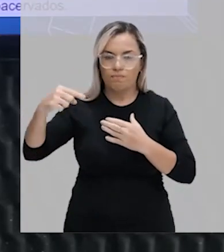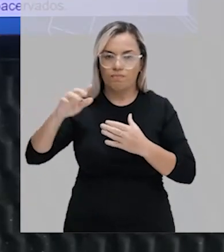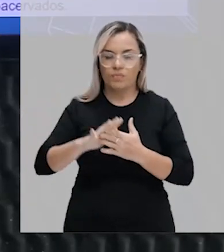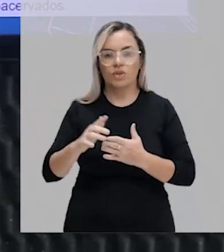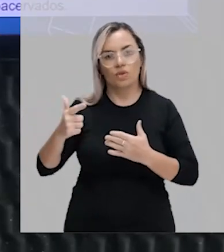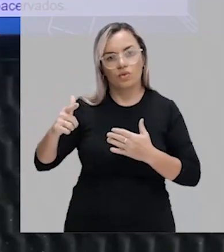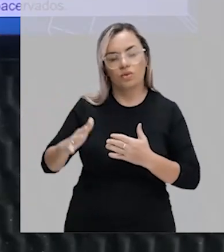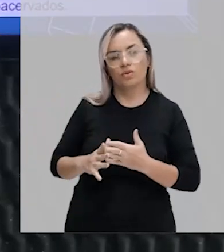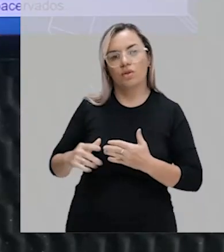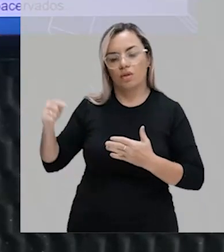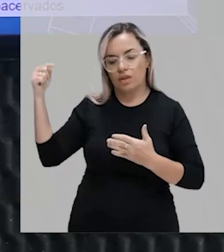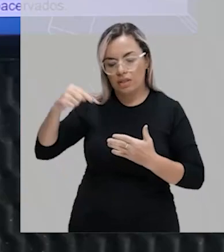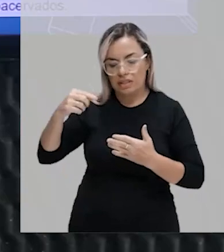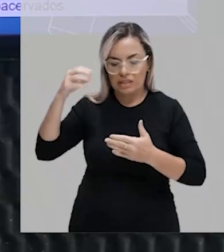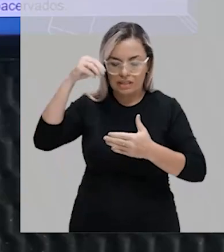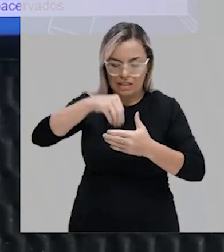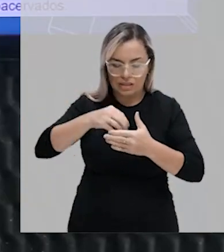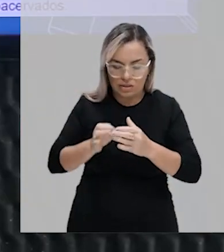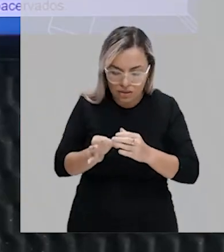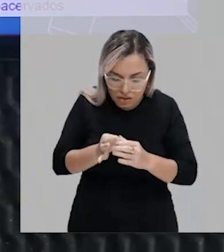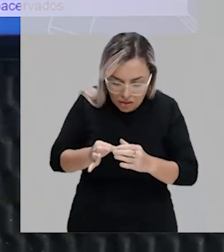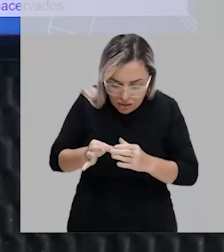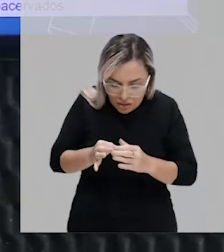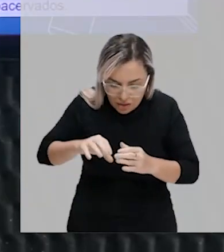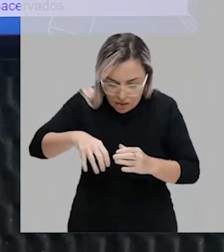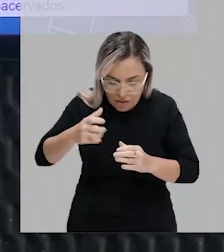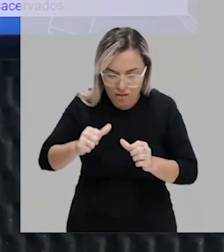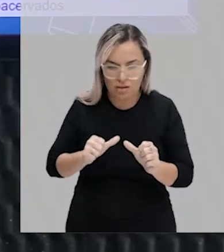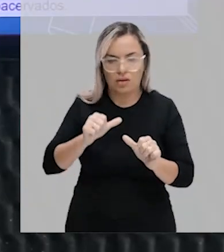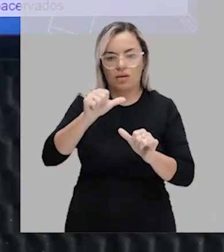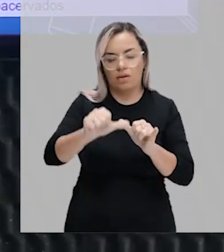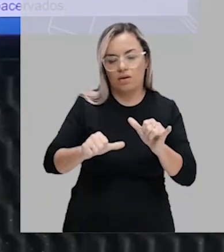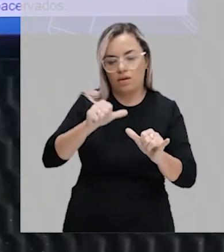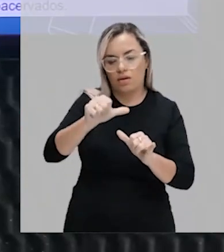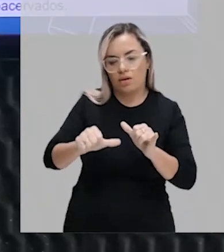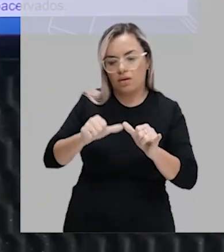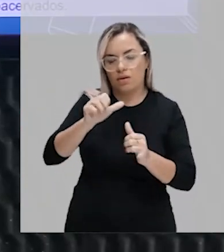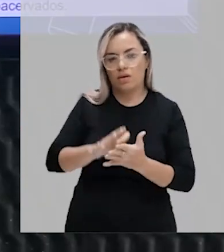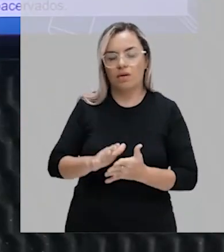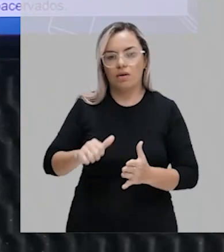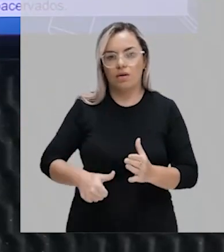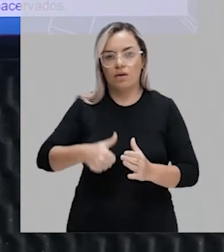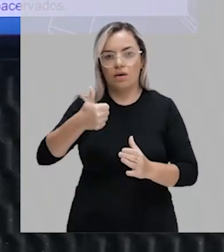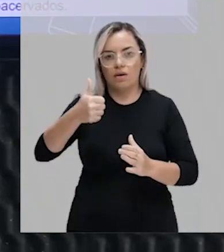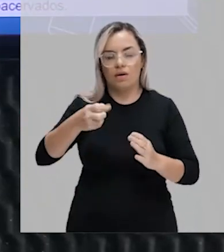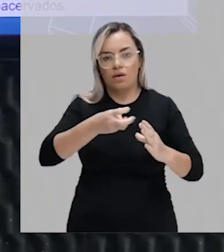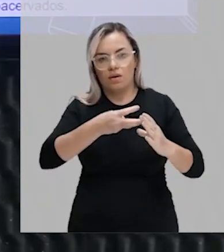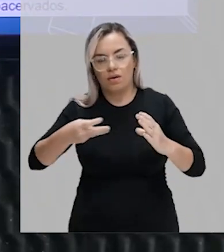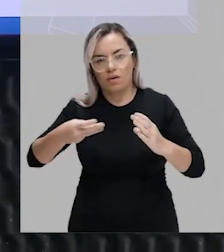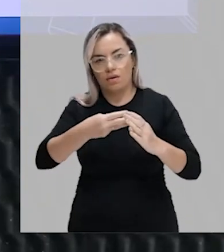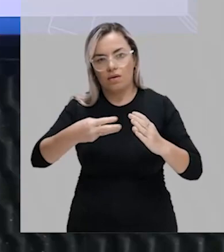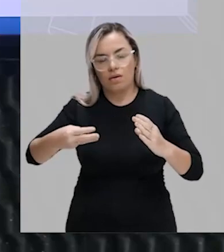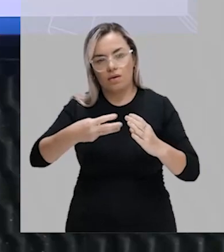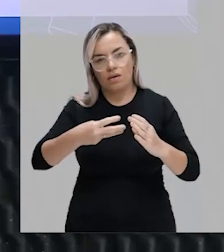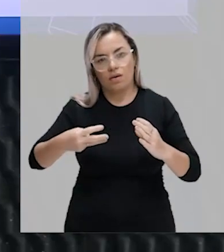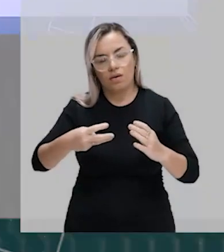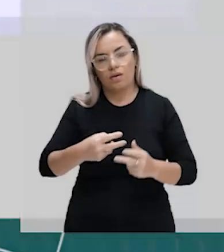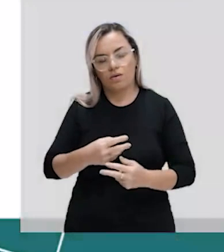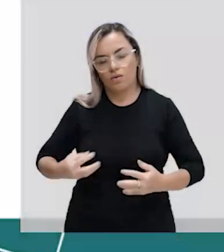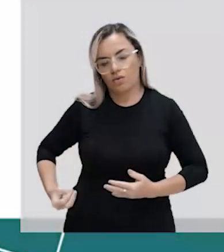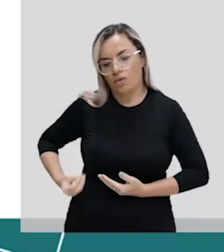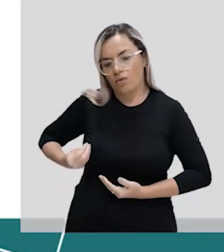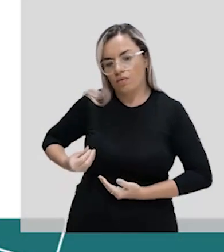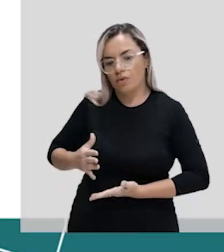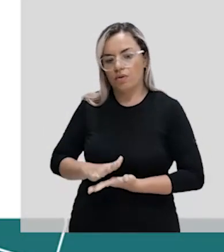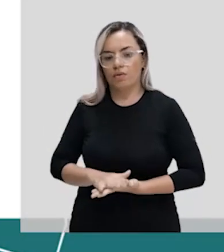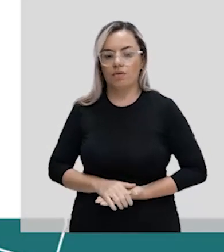ocorriam as reações químicas, tá? Que aí deveria ter formado a primeira célula do primeiro ser vivo. A